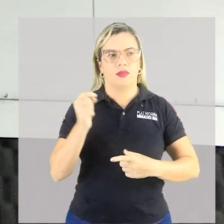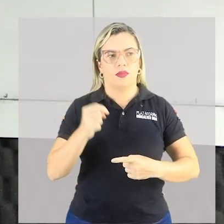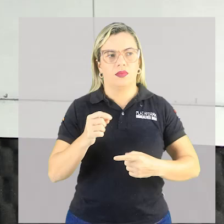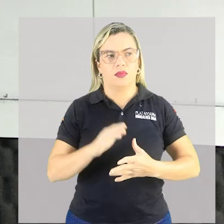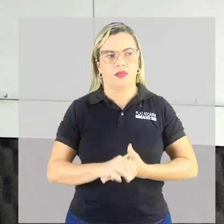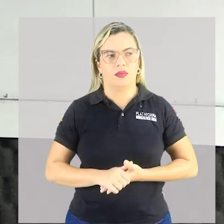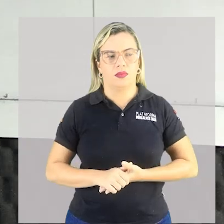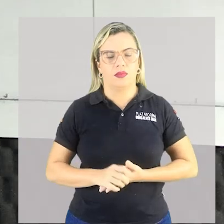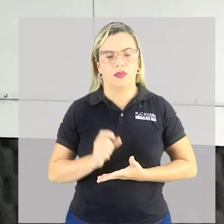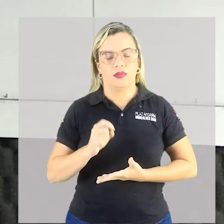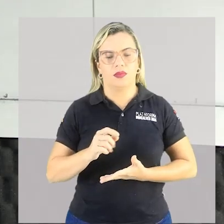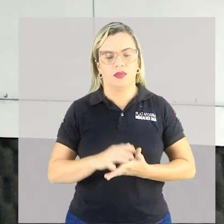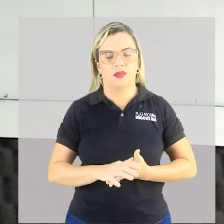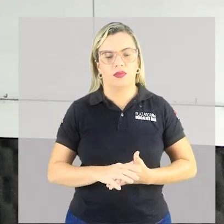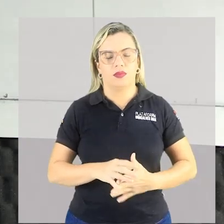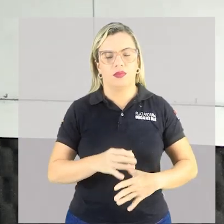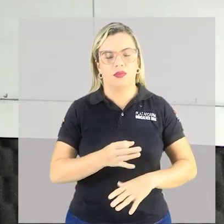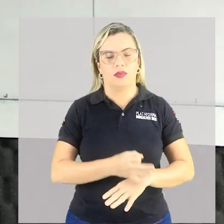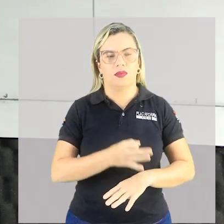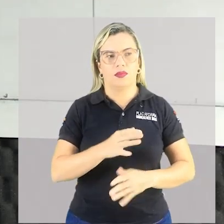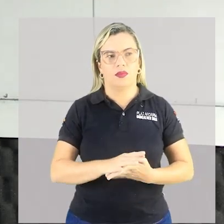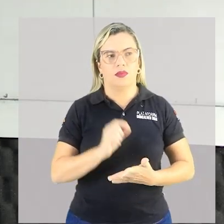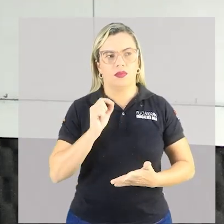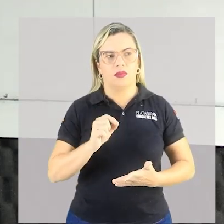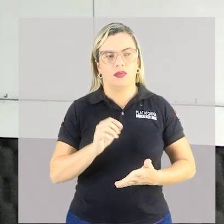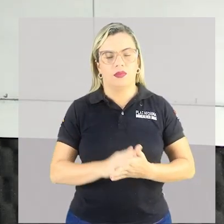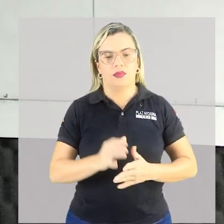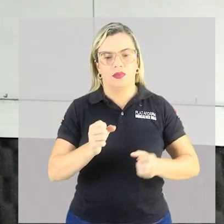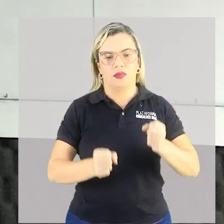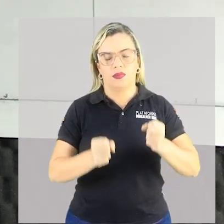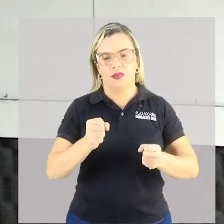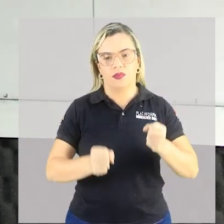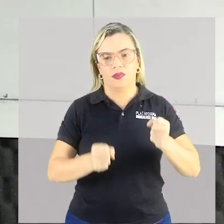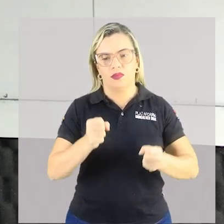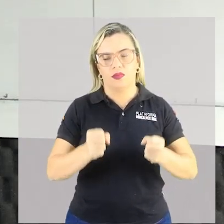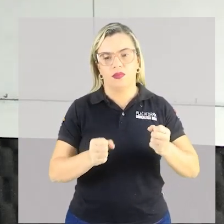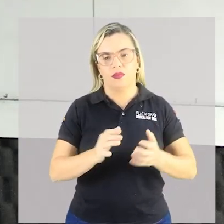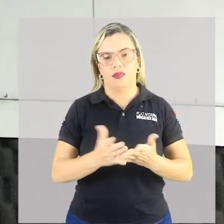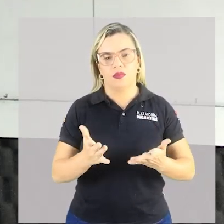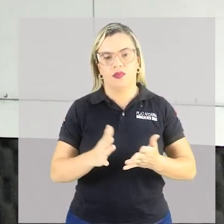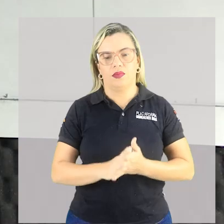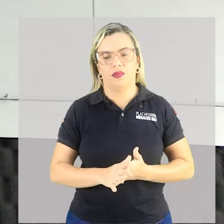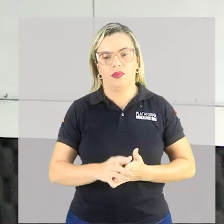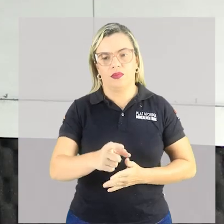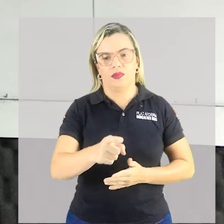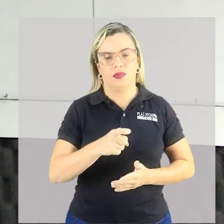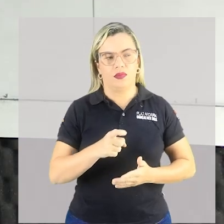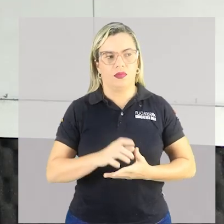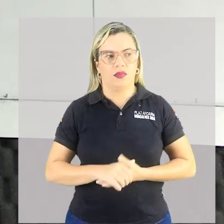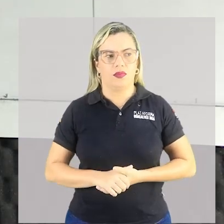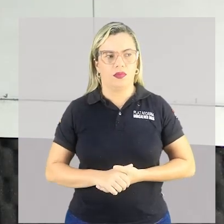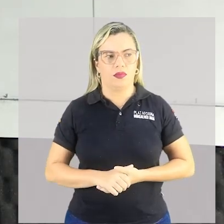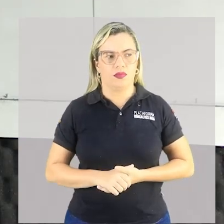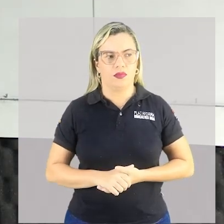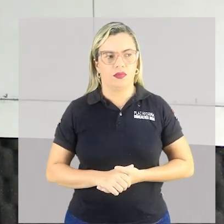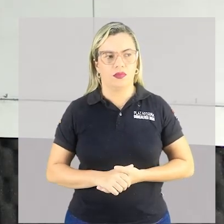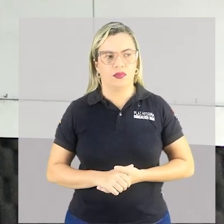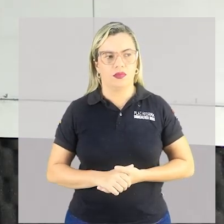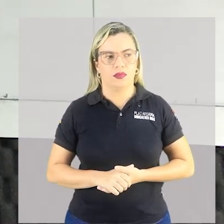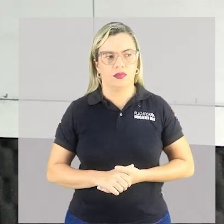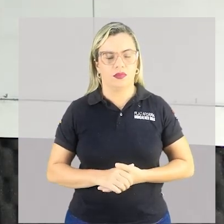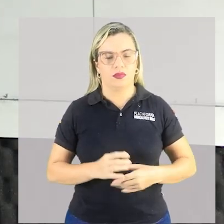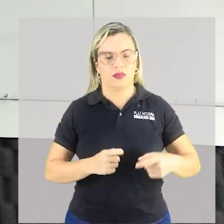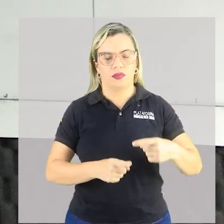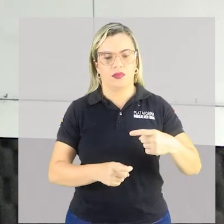tá? Quem é esse T1? É o motorista, é o tempo gasto pelo motorista o quê? X, ó. Então aqui vai ficar